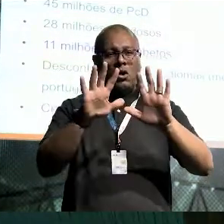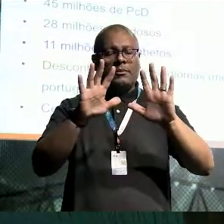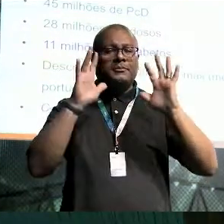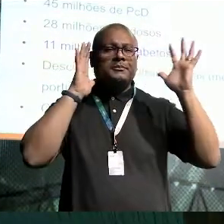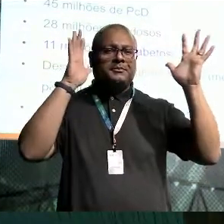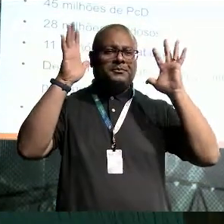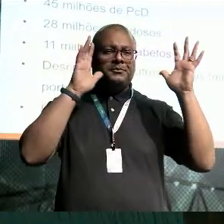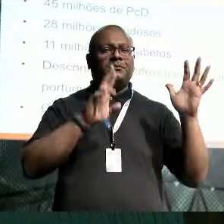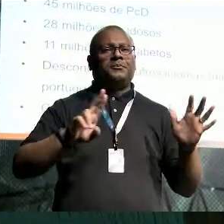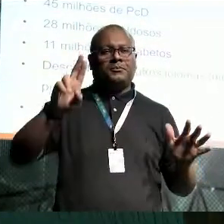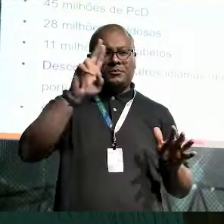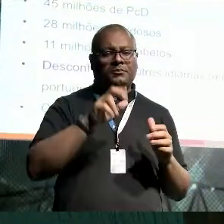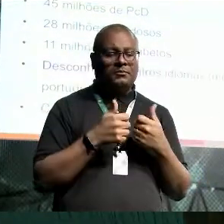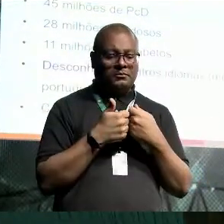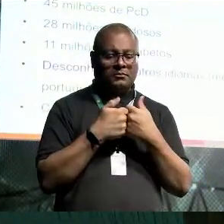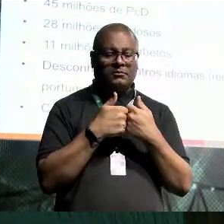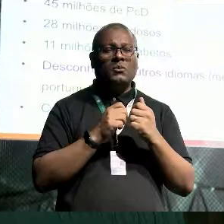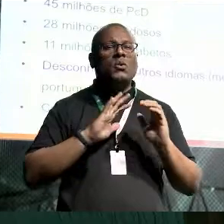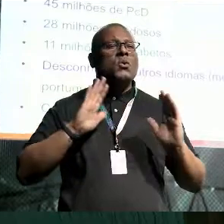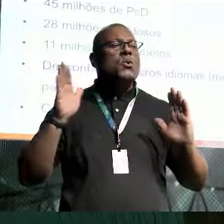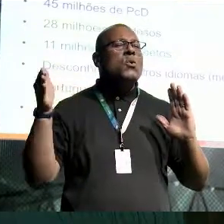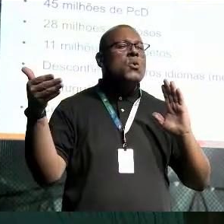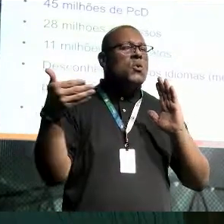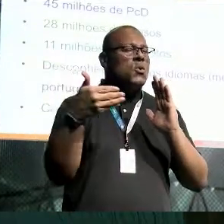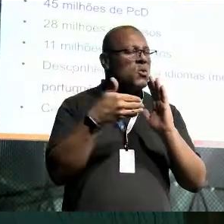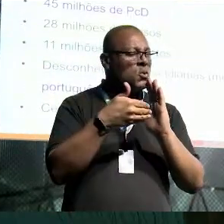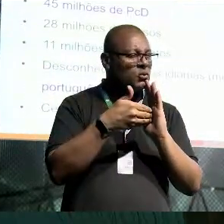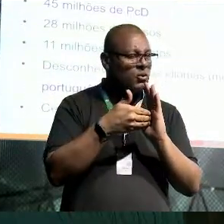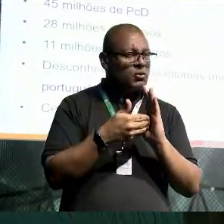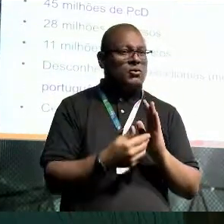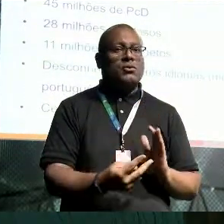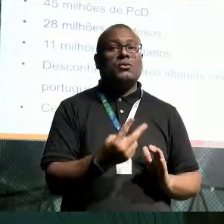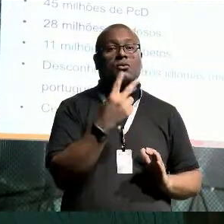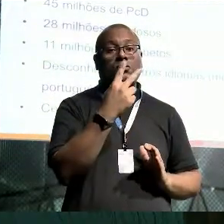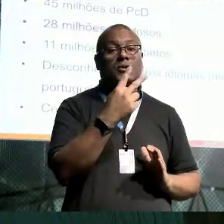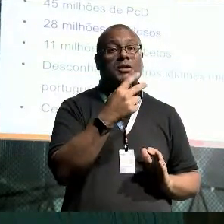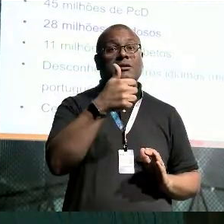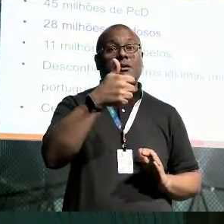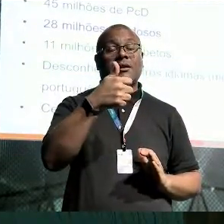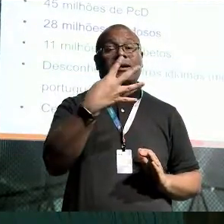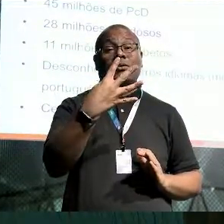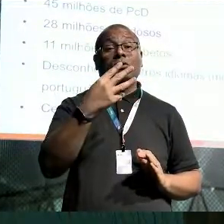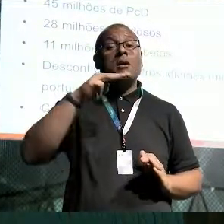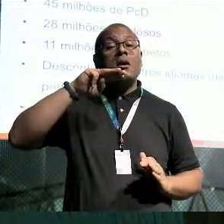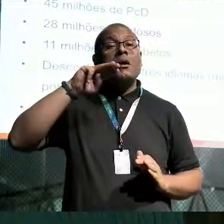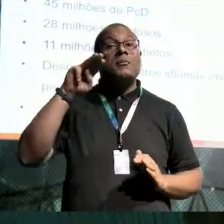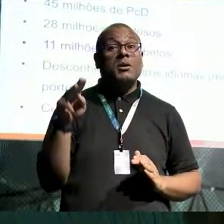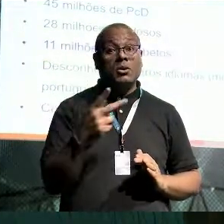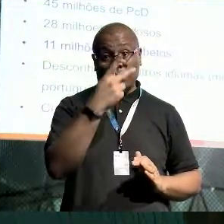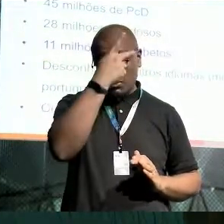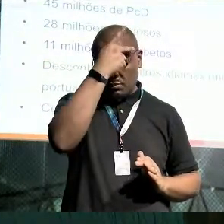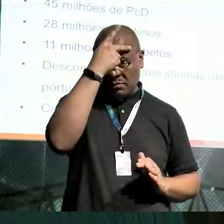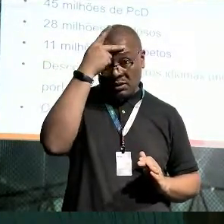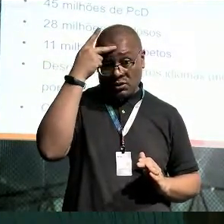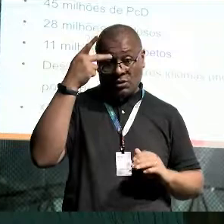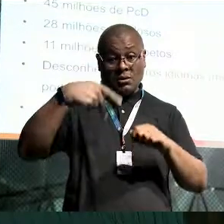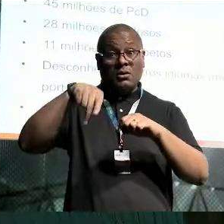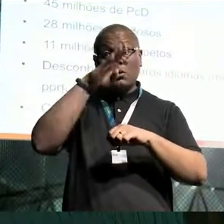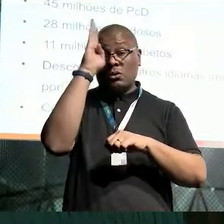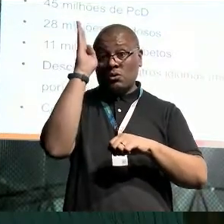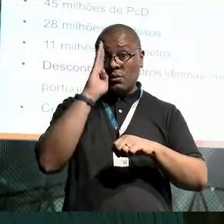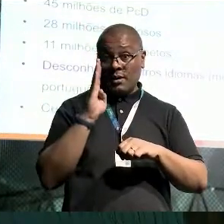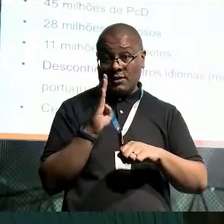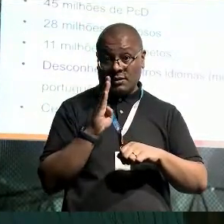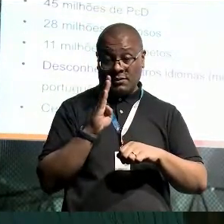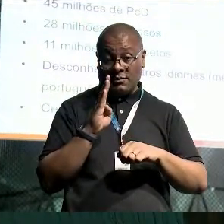mundo usa mobile, que a gente tem quase 214 milhões de pessoas no Brasil,